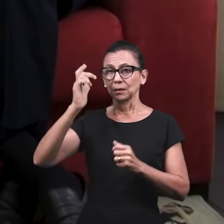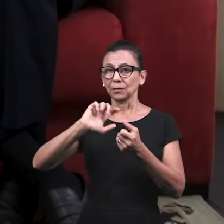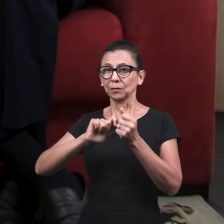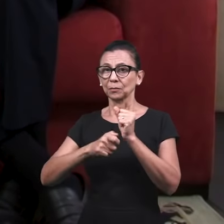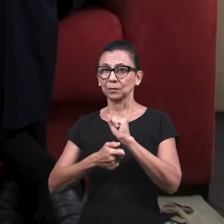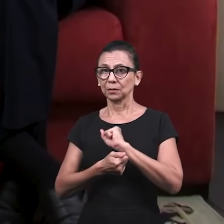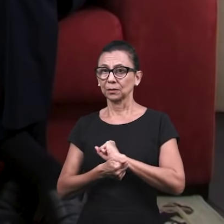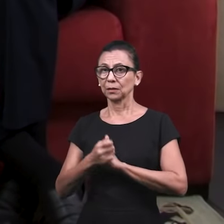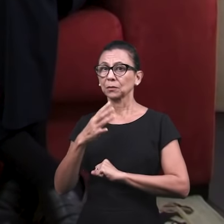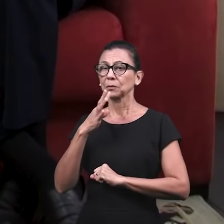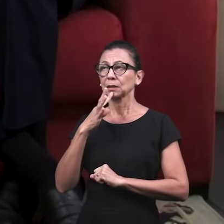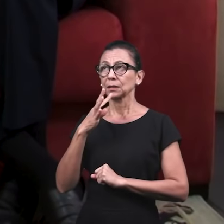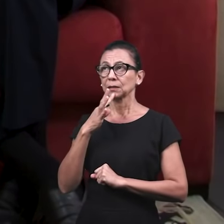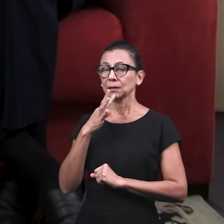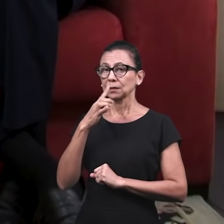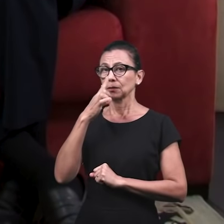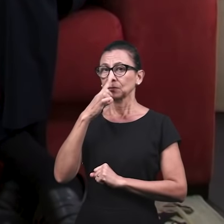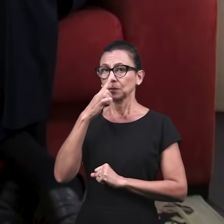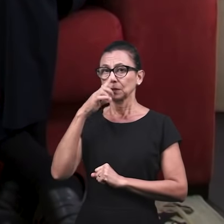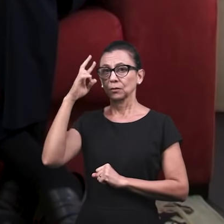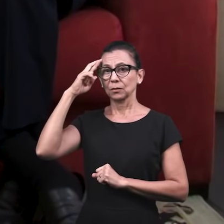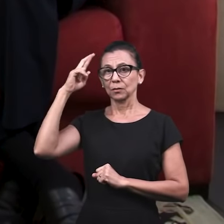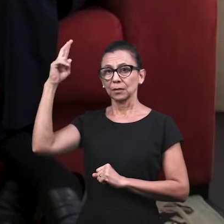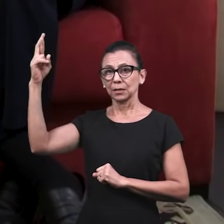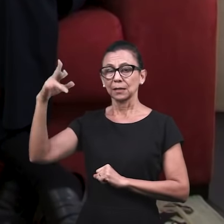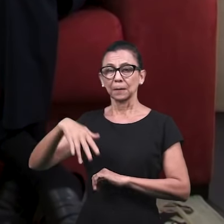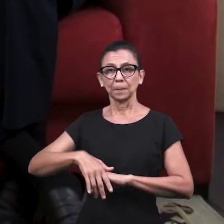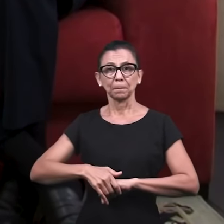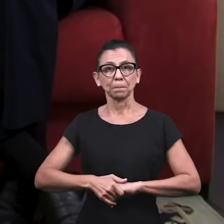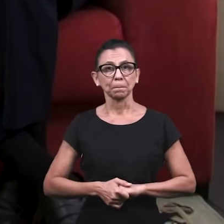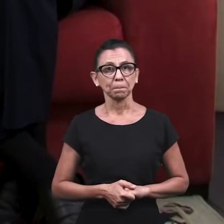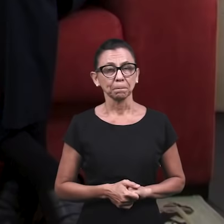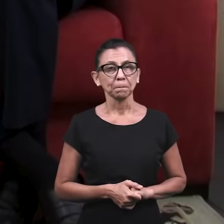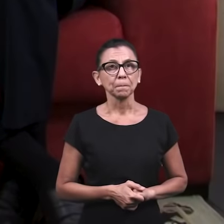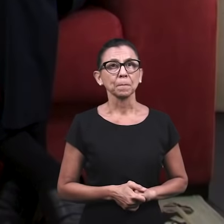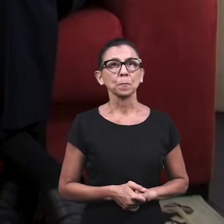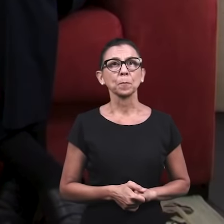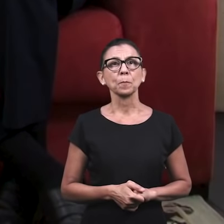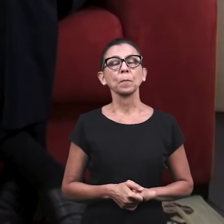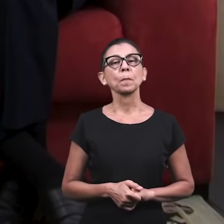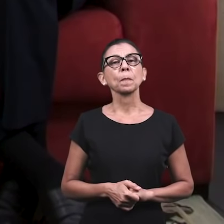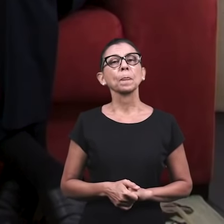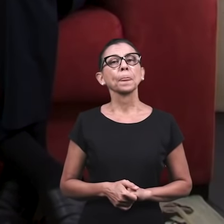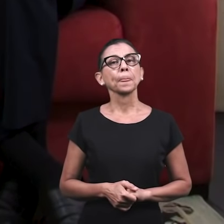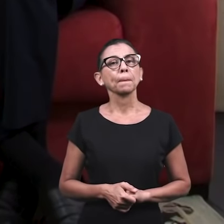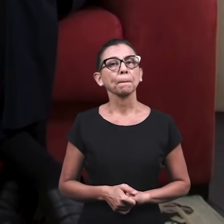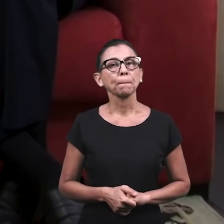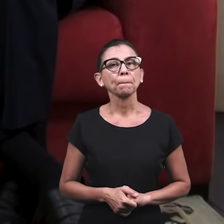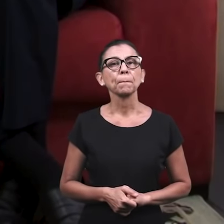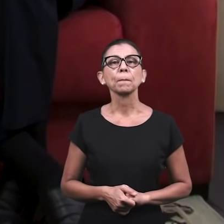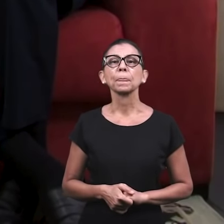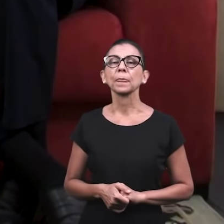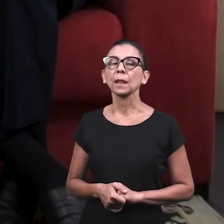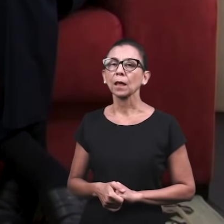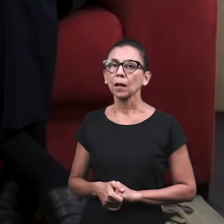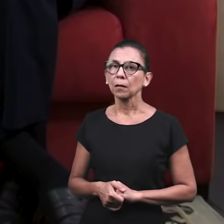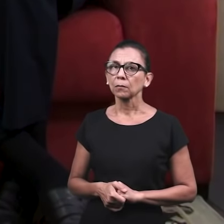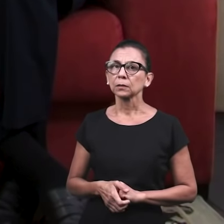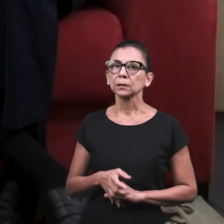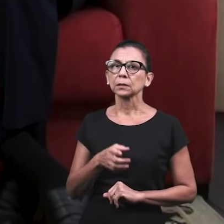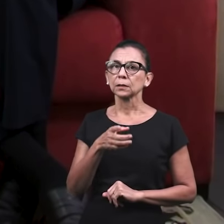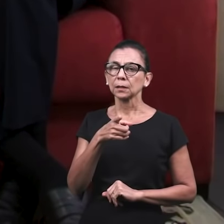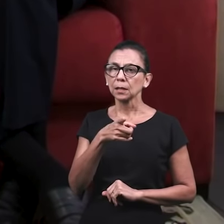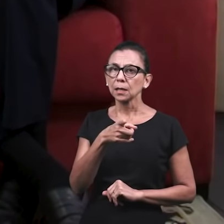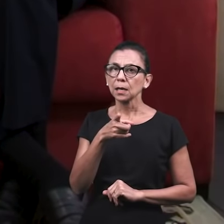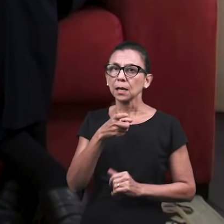em conhecer ao Senhor. Então, se o Senhor me permite uma palavra a todos que nos assistem, é: prossiga em conhecer